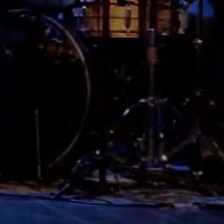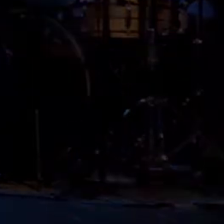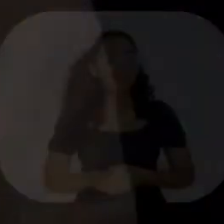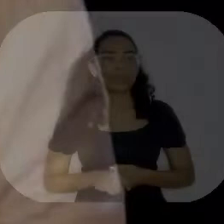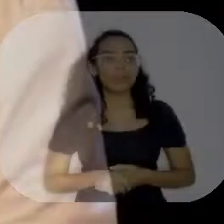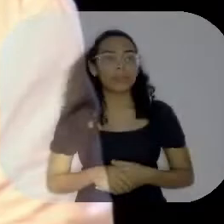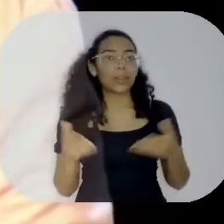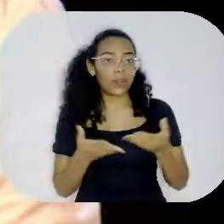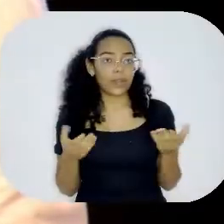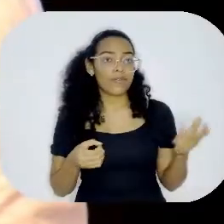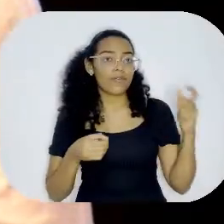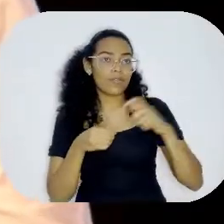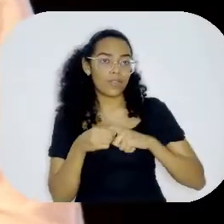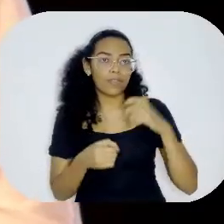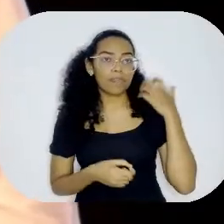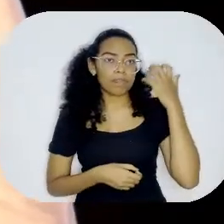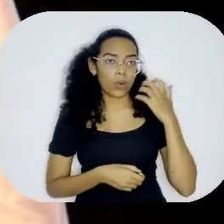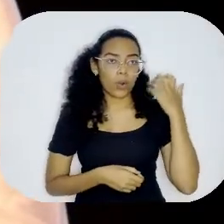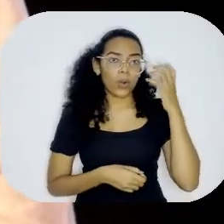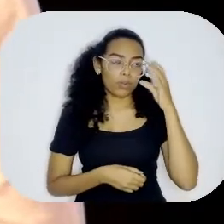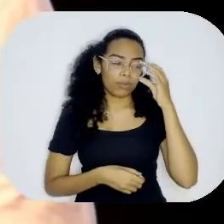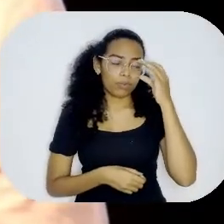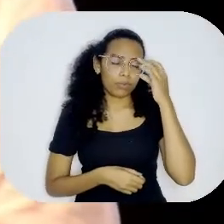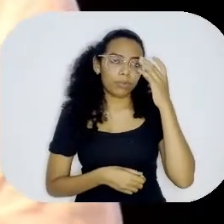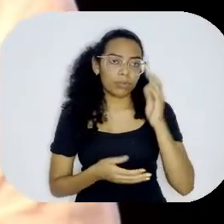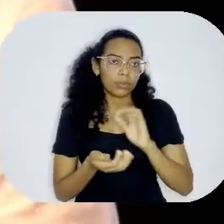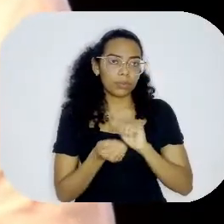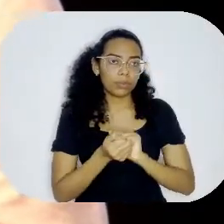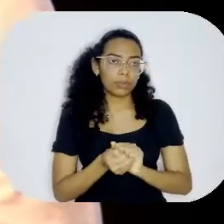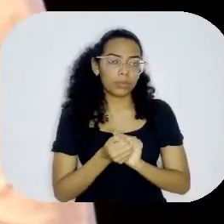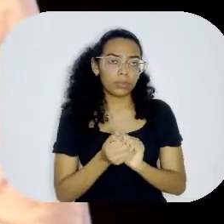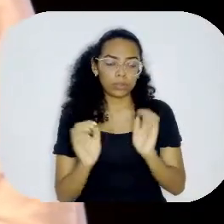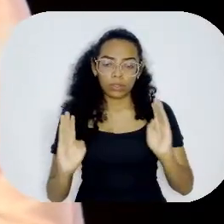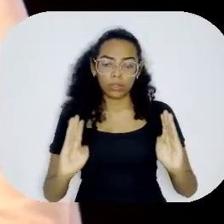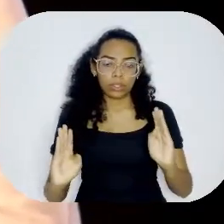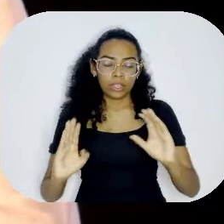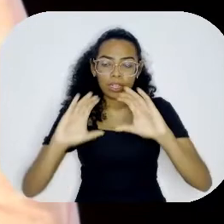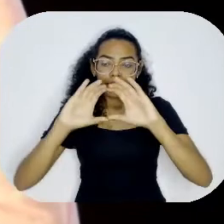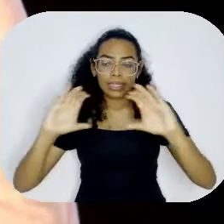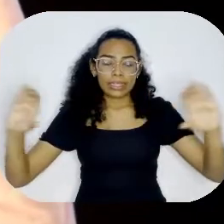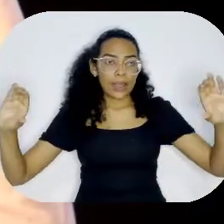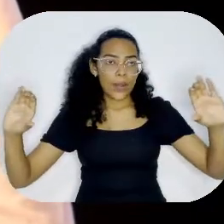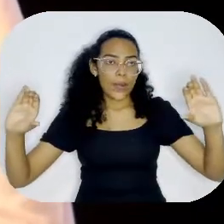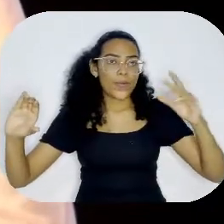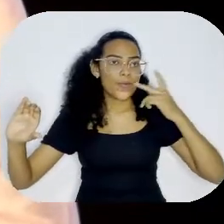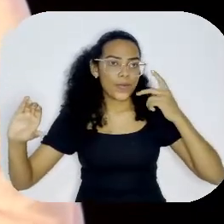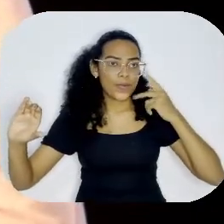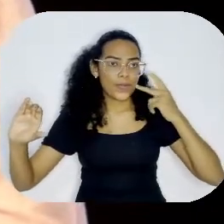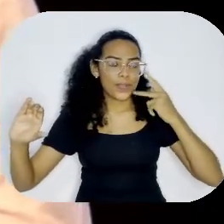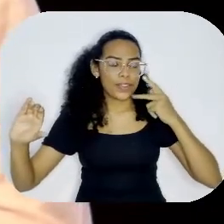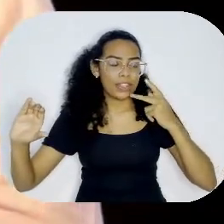irmão. Vamos lá, gente, vou seguir aqui com as canções, vou fazer um blues, eu compus na pandemia, chamado Céu de